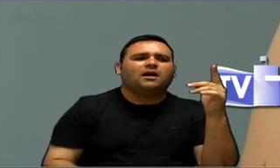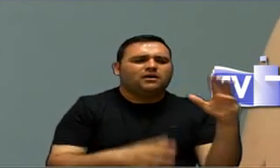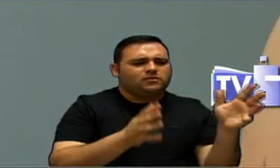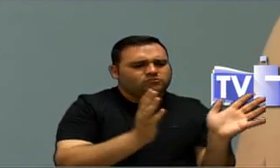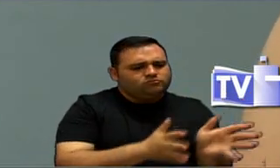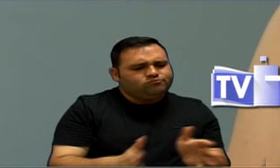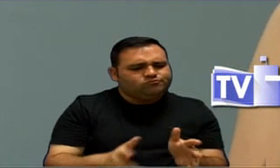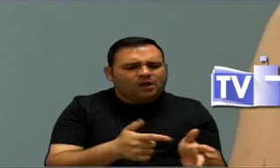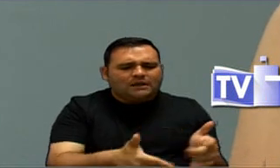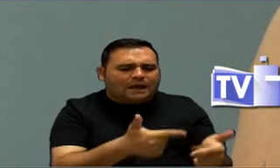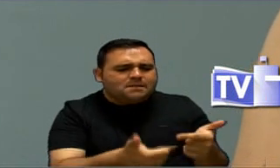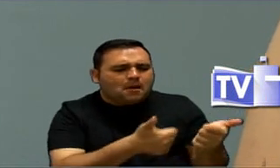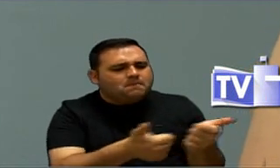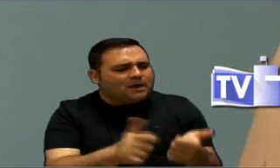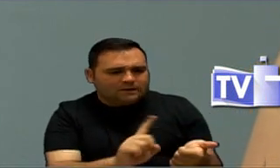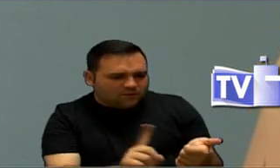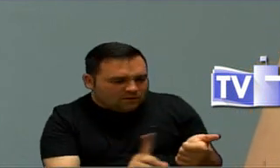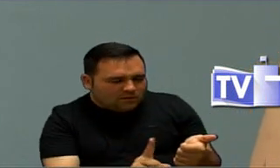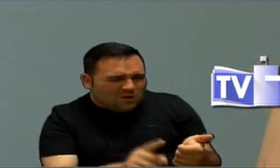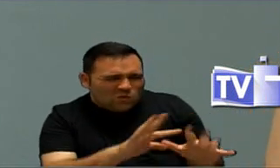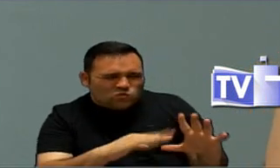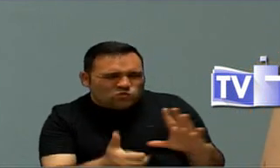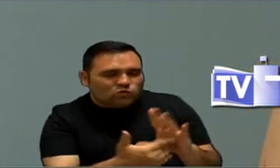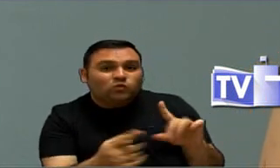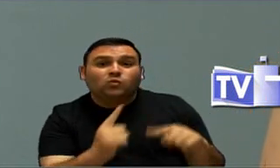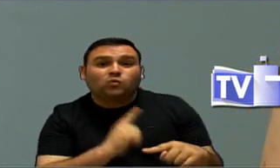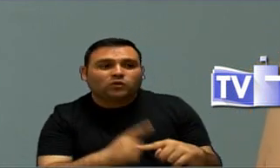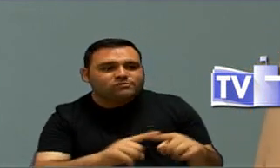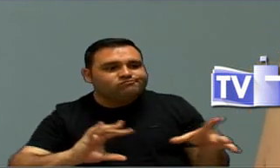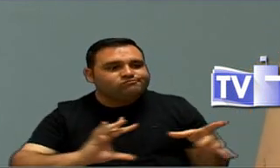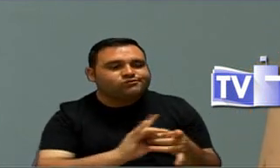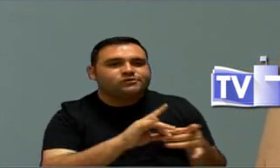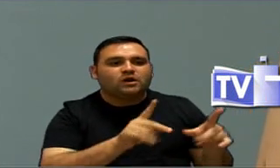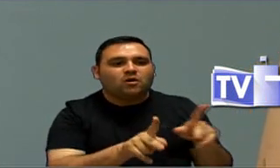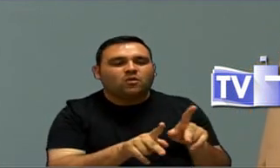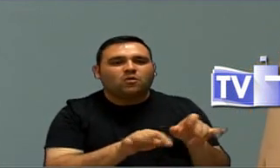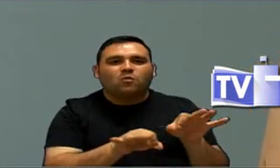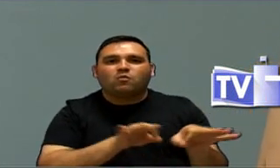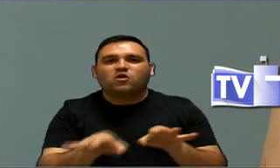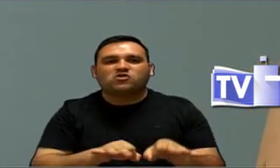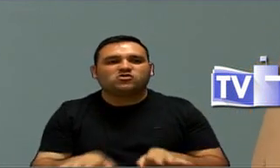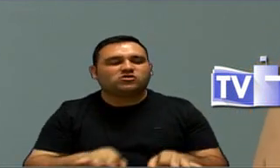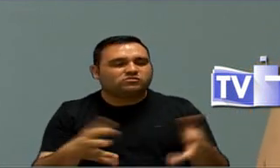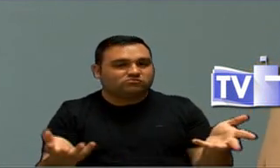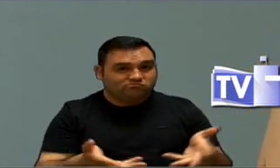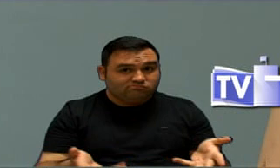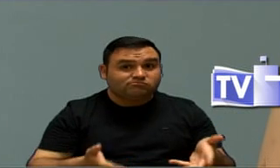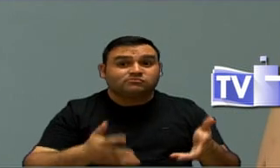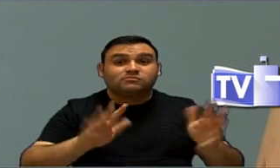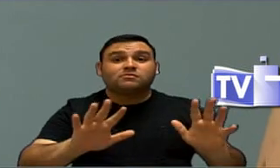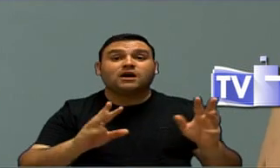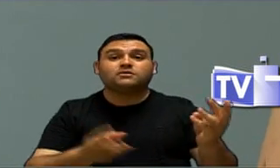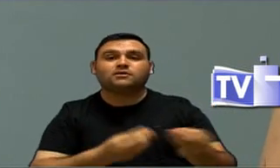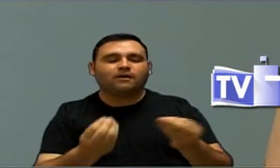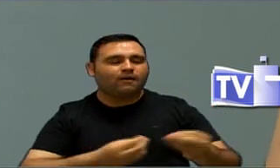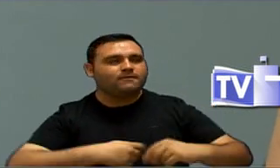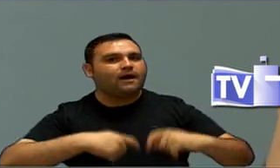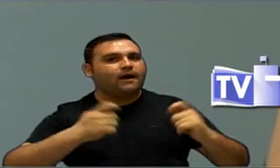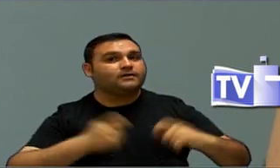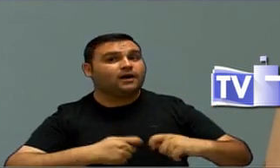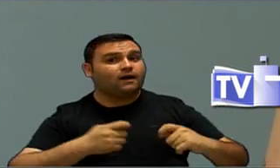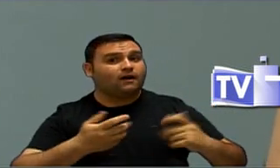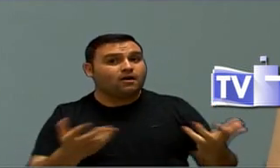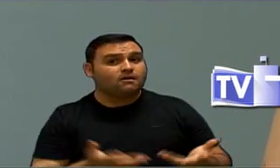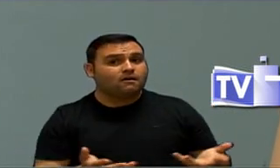organismos podem não estar funcionando bem, e tudo isso faz parte de um projeto de desmonte. E como a gente faz para que isso não